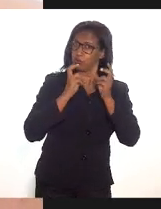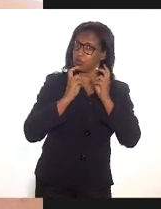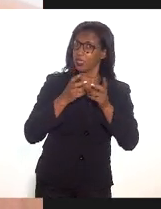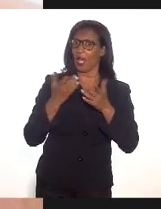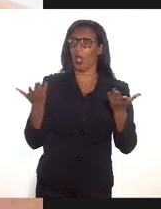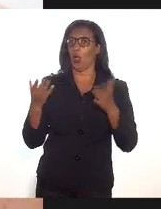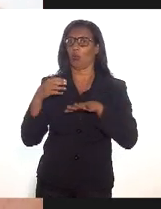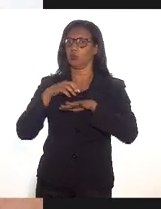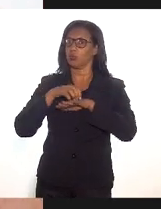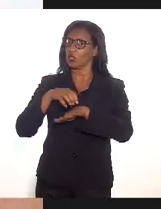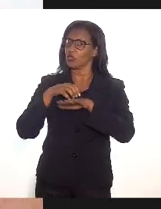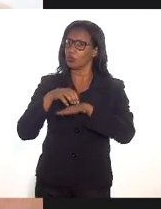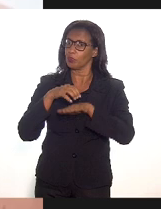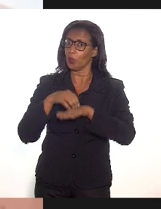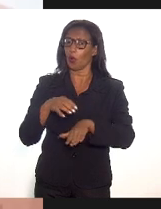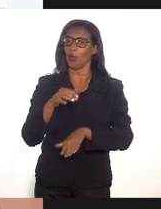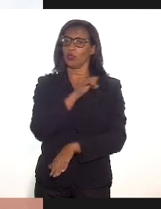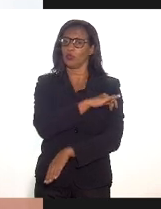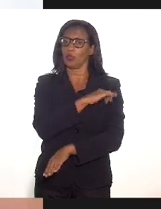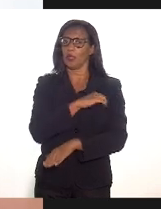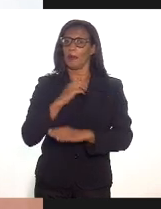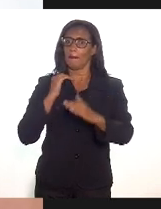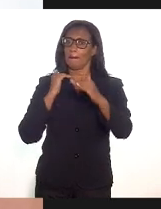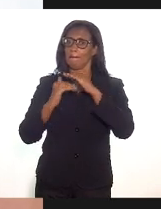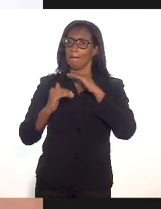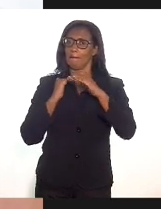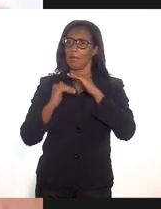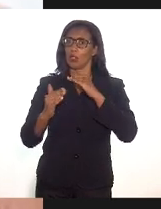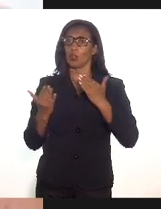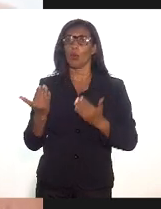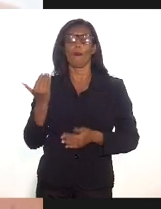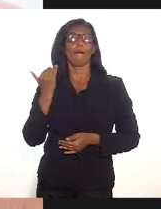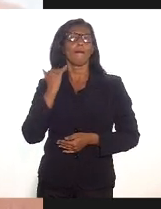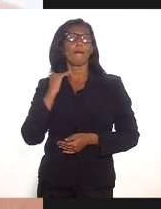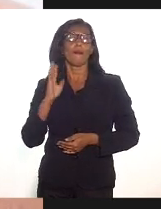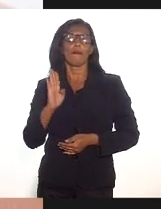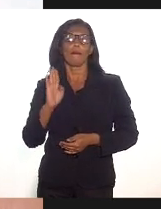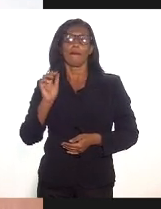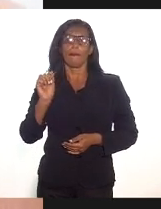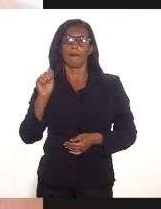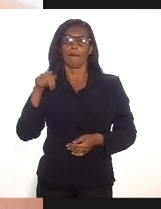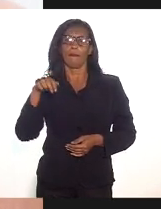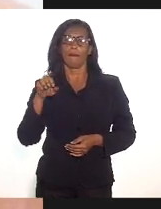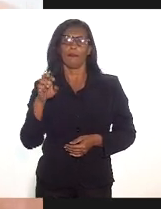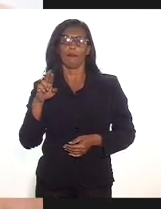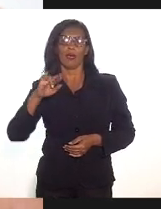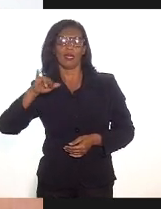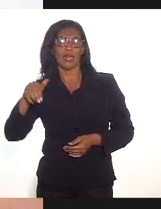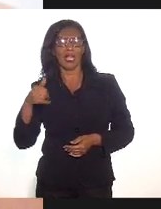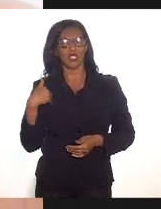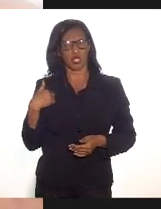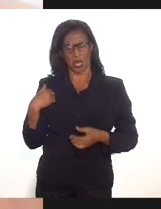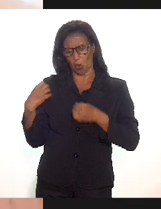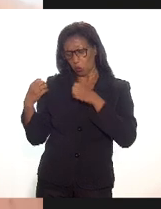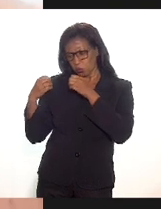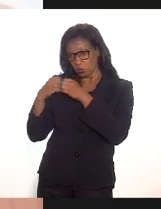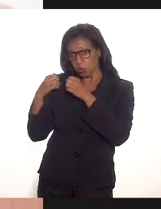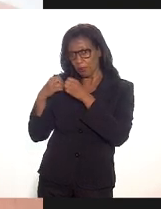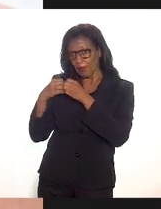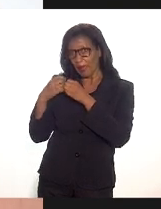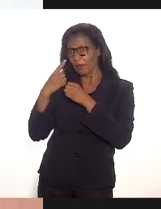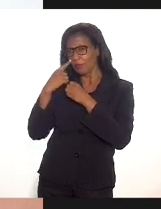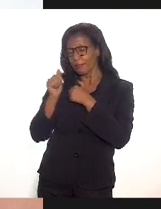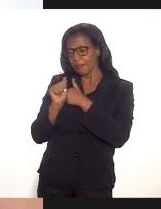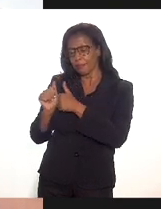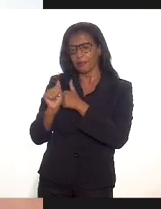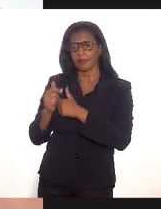transporte aqui no Estado do Rio de Janeiro, do metrô e do Banerj. Eu acompanhei de perto nessa época, a privatização do Banerj.